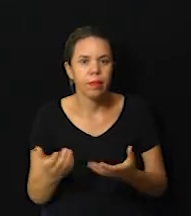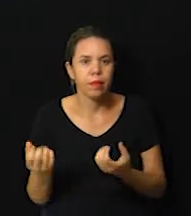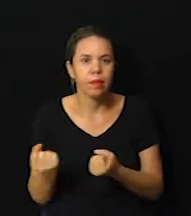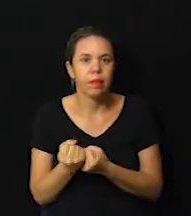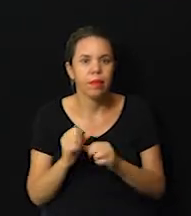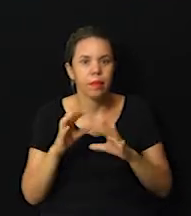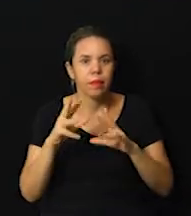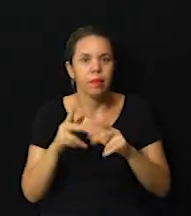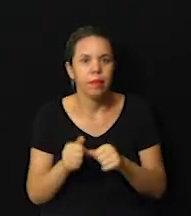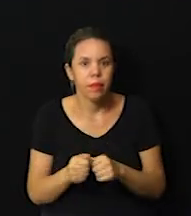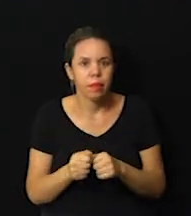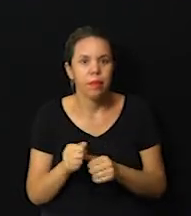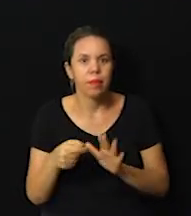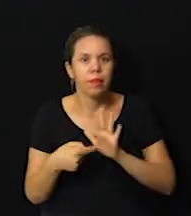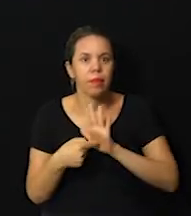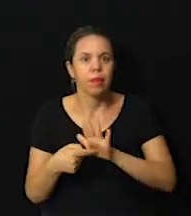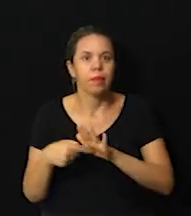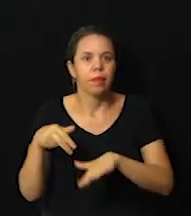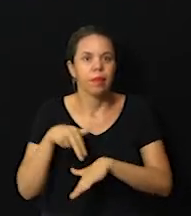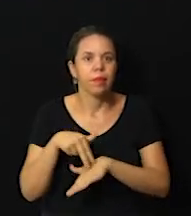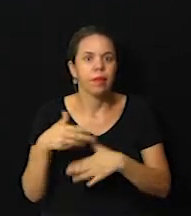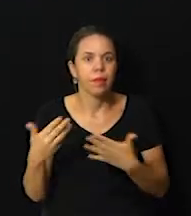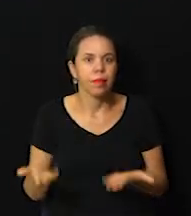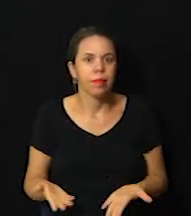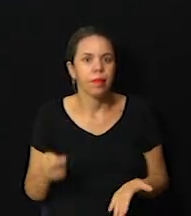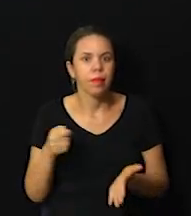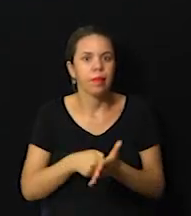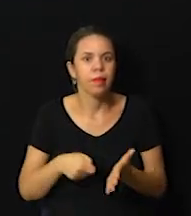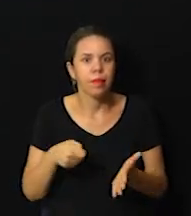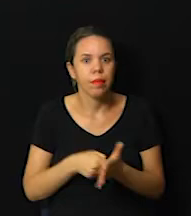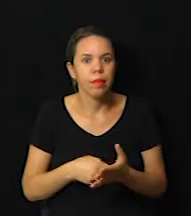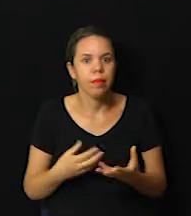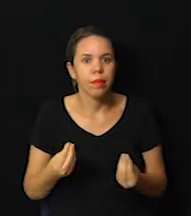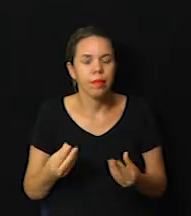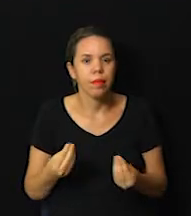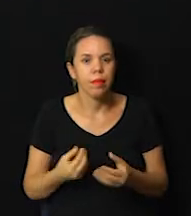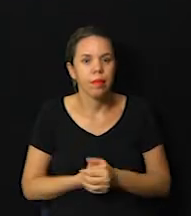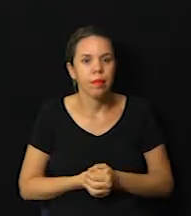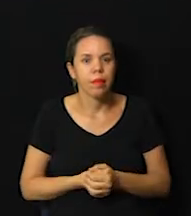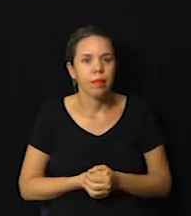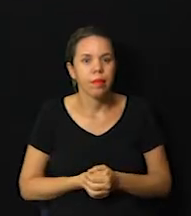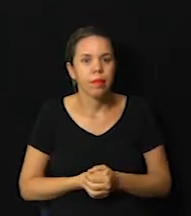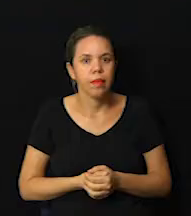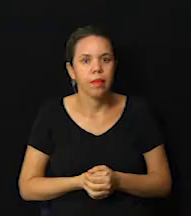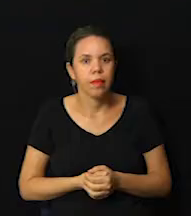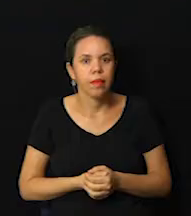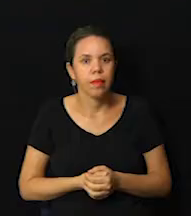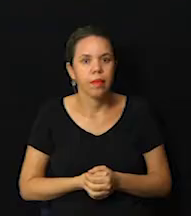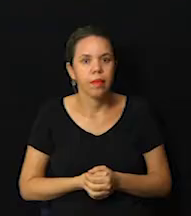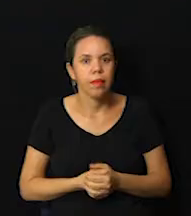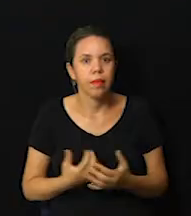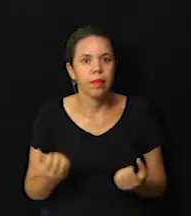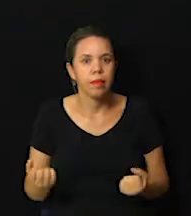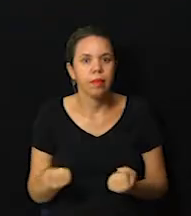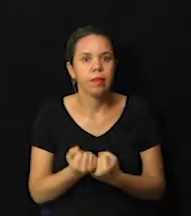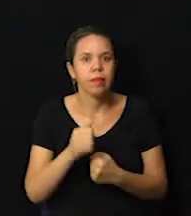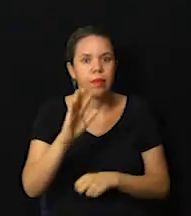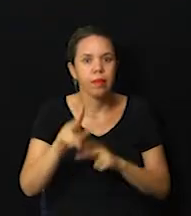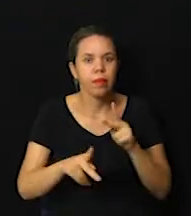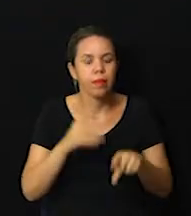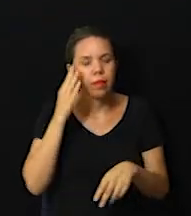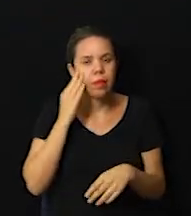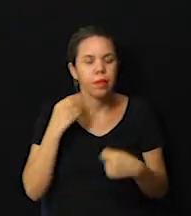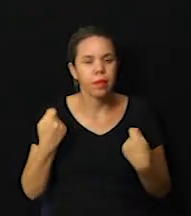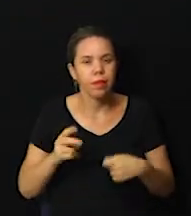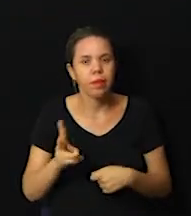todo mundo nas apresentações. Eles se dedicam bastante também. Para acolher mais gente, precisa